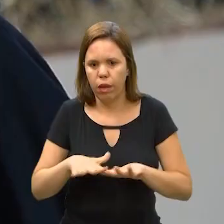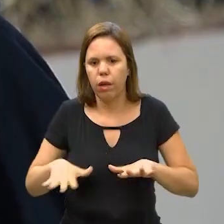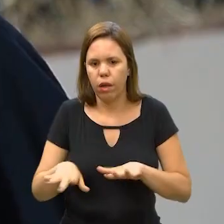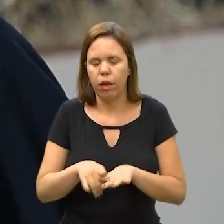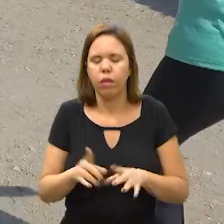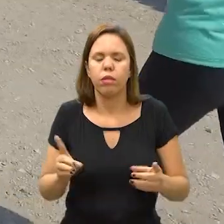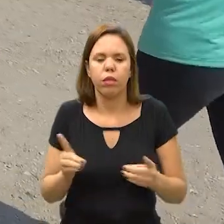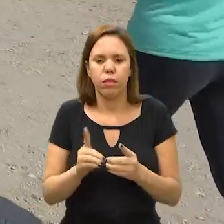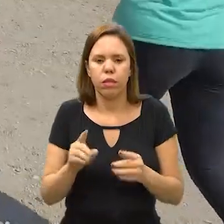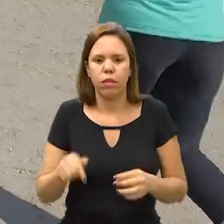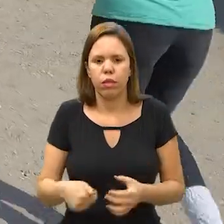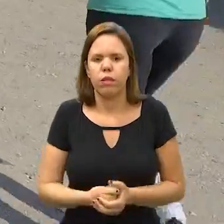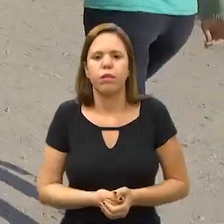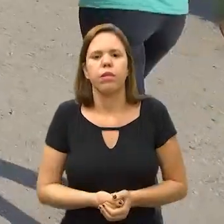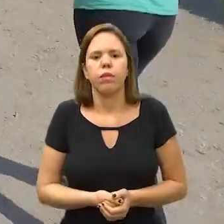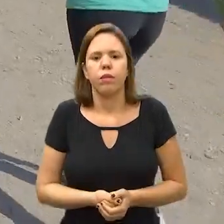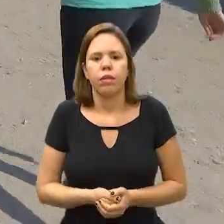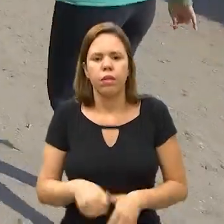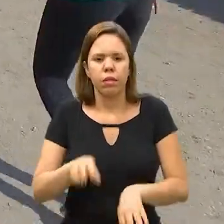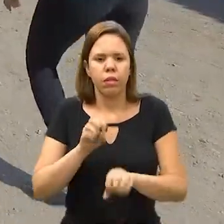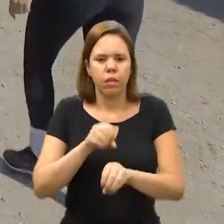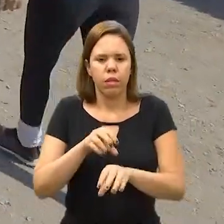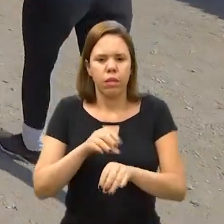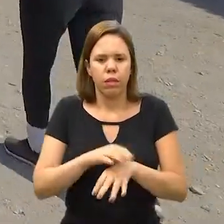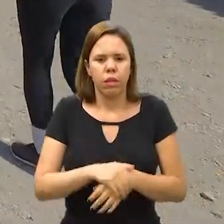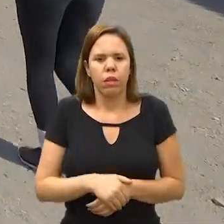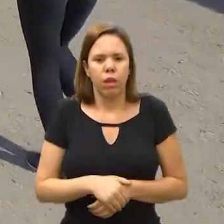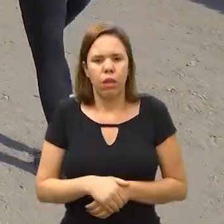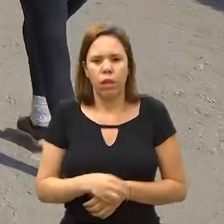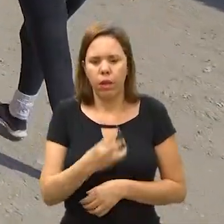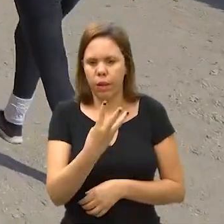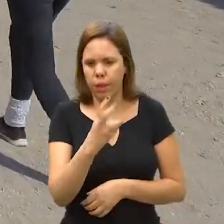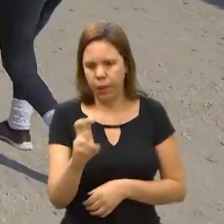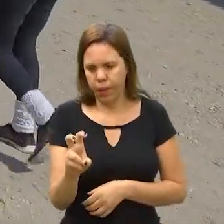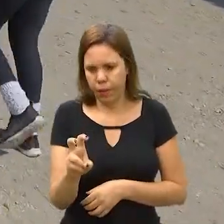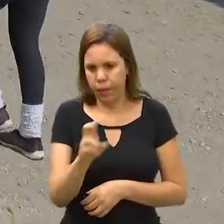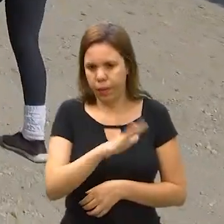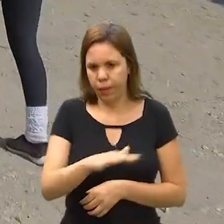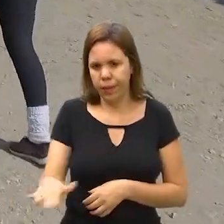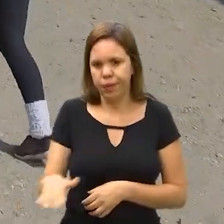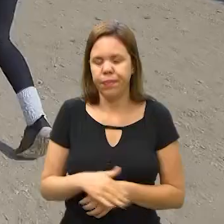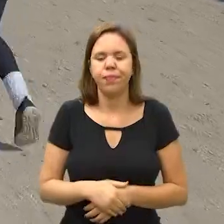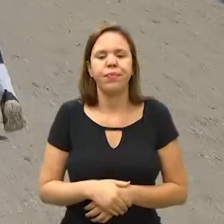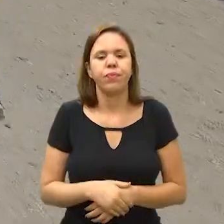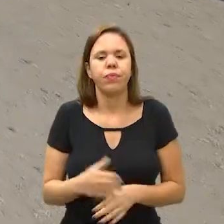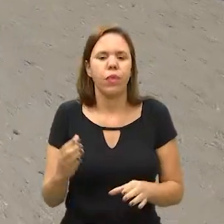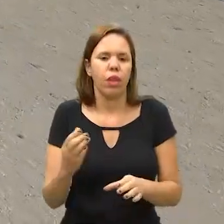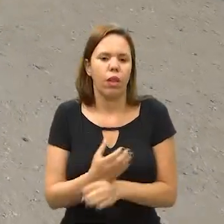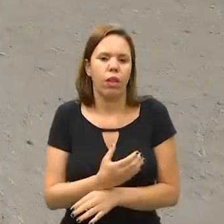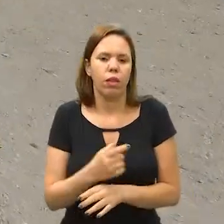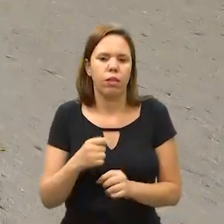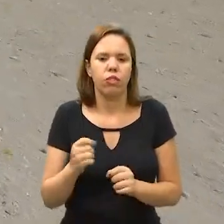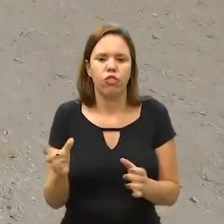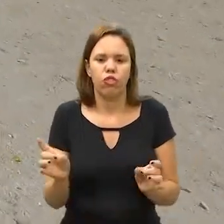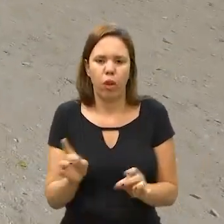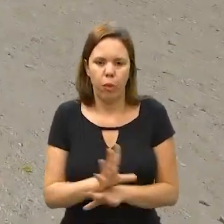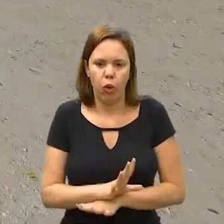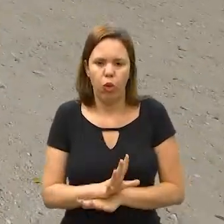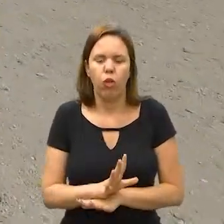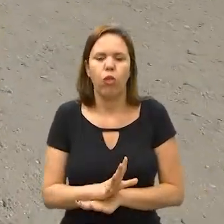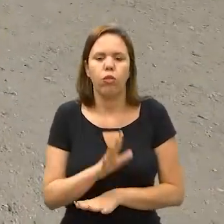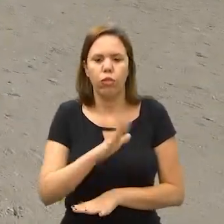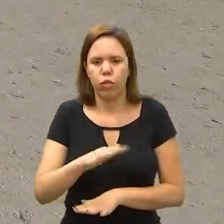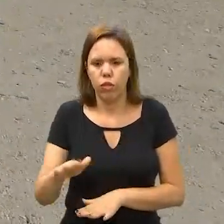Estamos atendendo pela educação 35 crianças, quer dizer, completado o nosso quadro